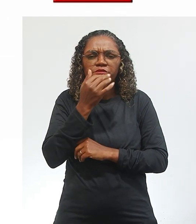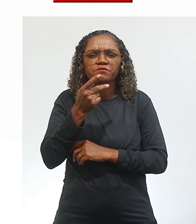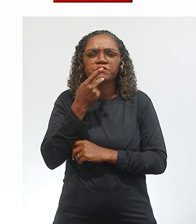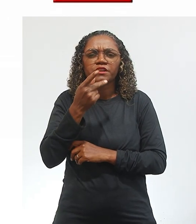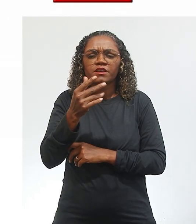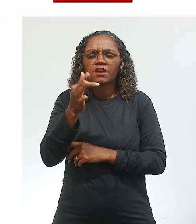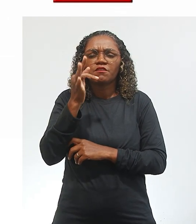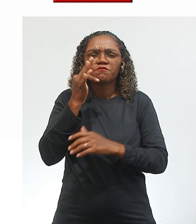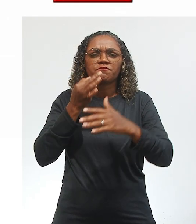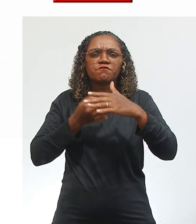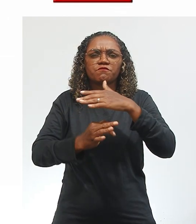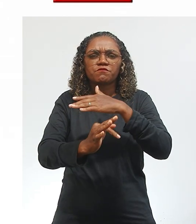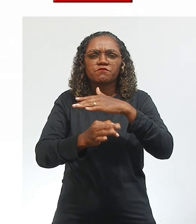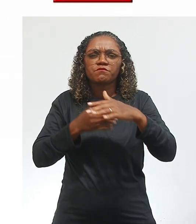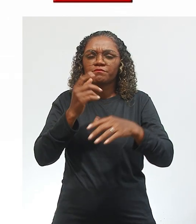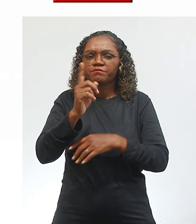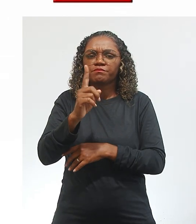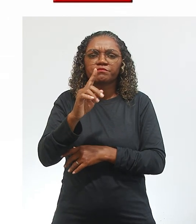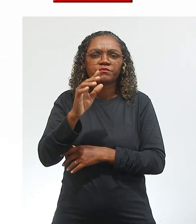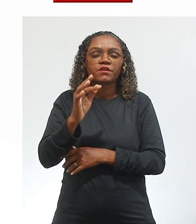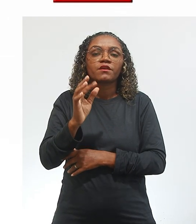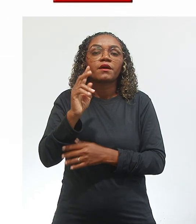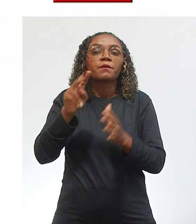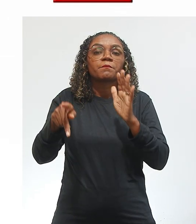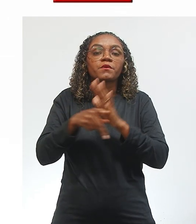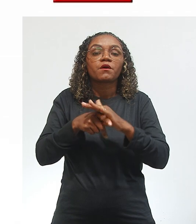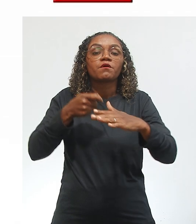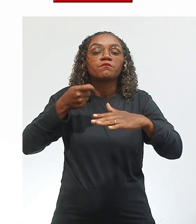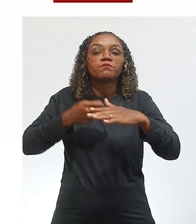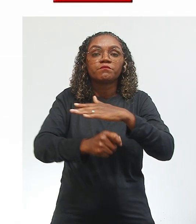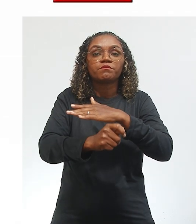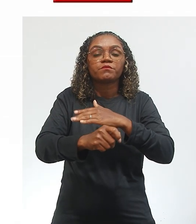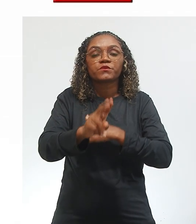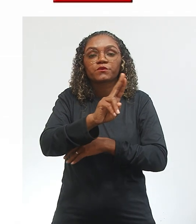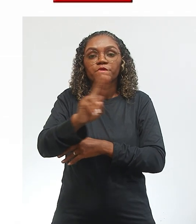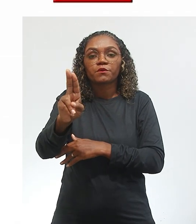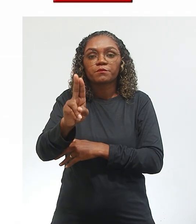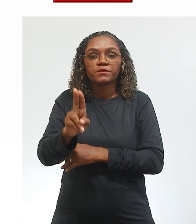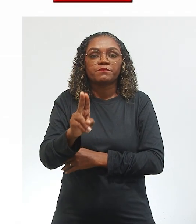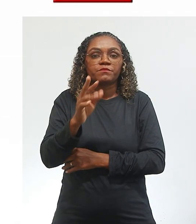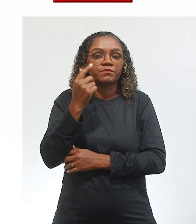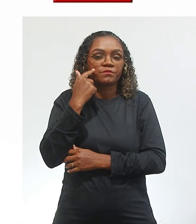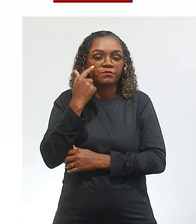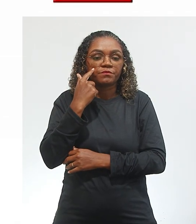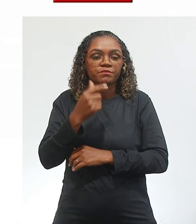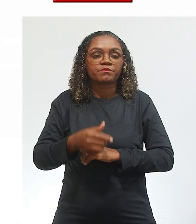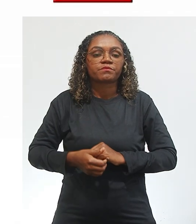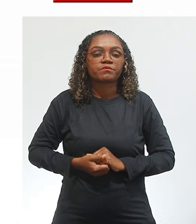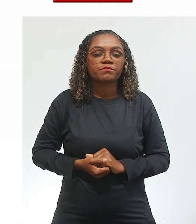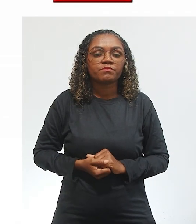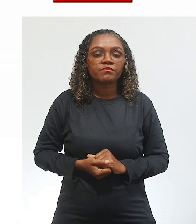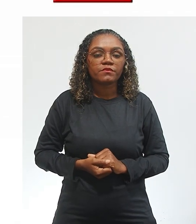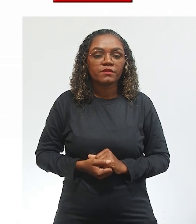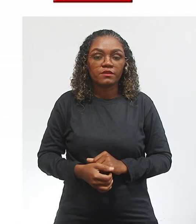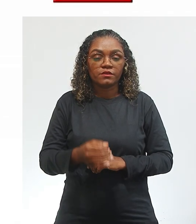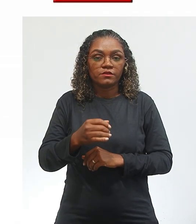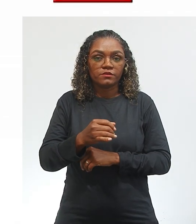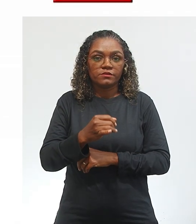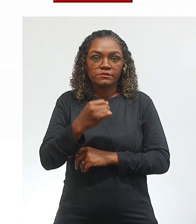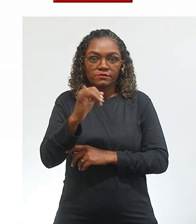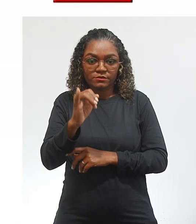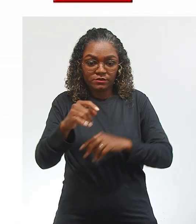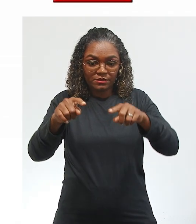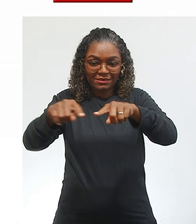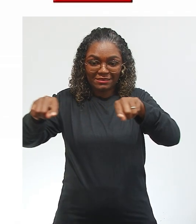é financiamento. Opa, financiamento. Fornecedor é ali na mercadoria. Então, se tratando